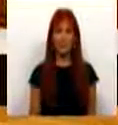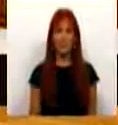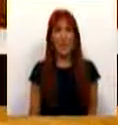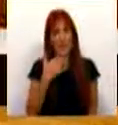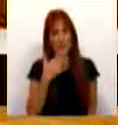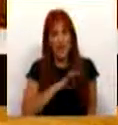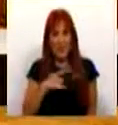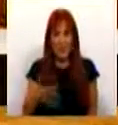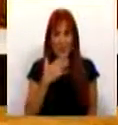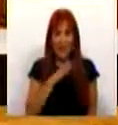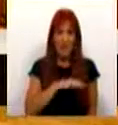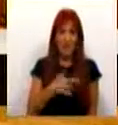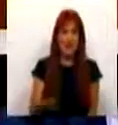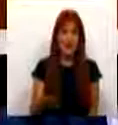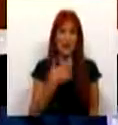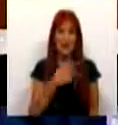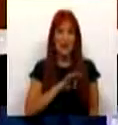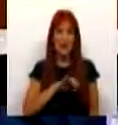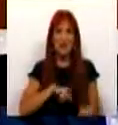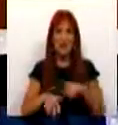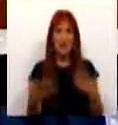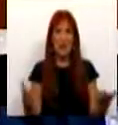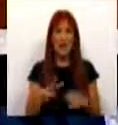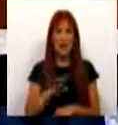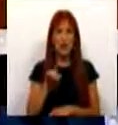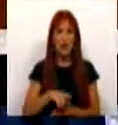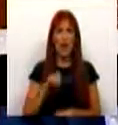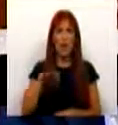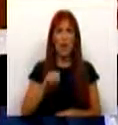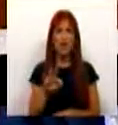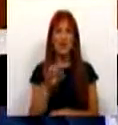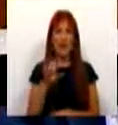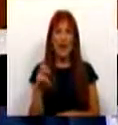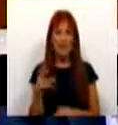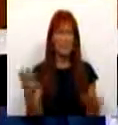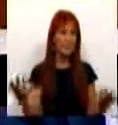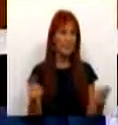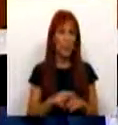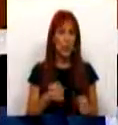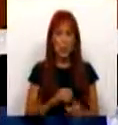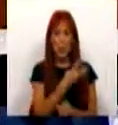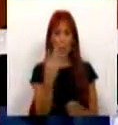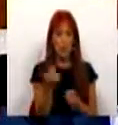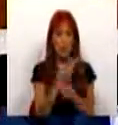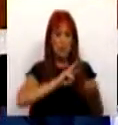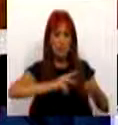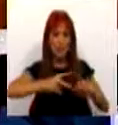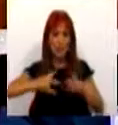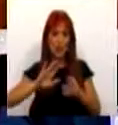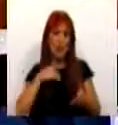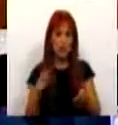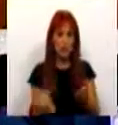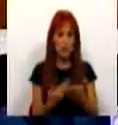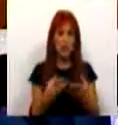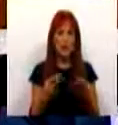obrigado, Sr. Presidente. Muito obrigado, Sr. Presidente. Muito obrigado, Sr. Deputado José Luís Ferreira. O conjunto de alterações que propomos